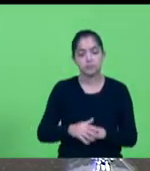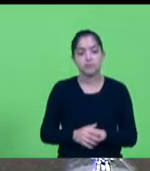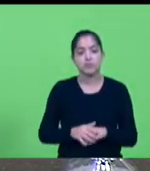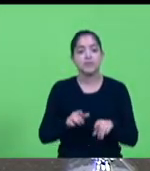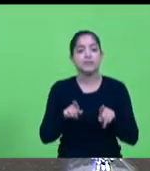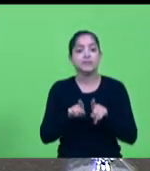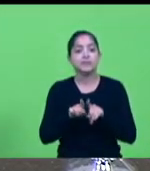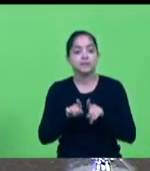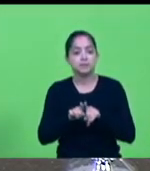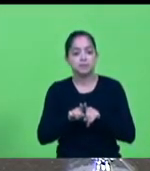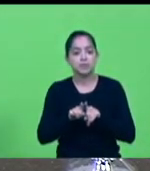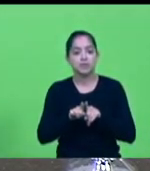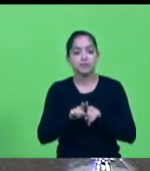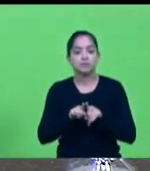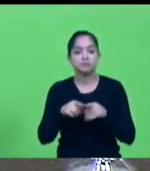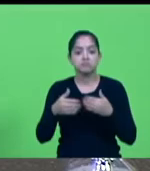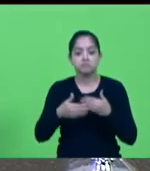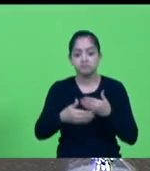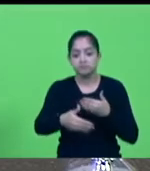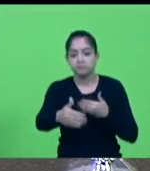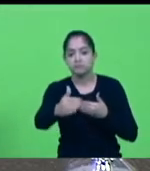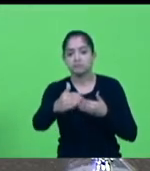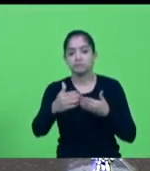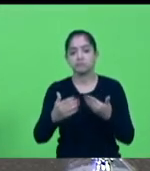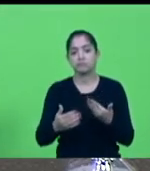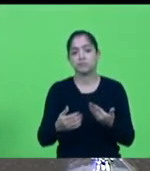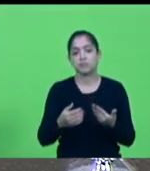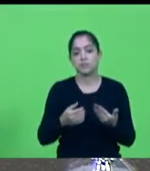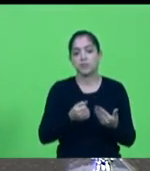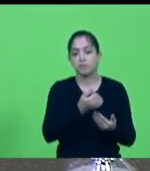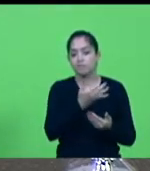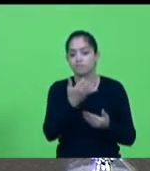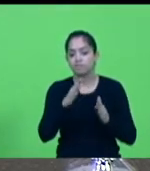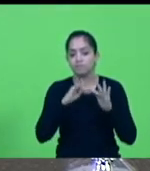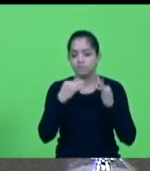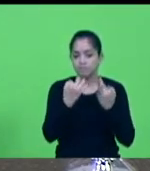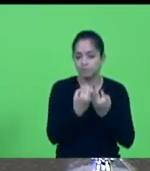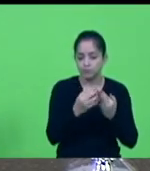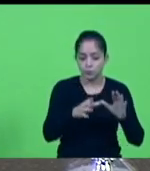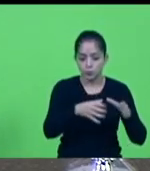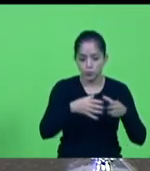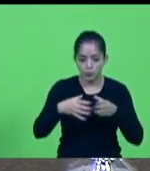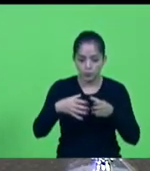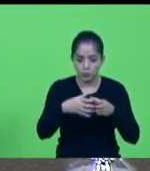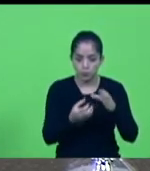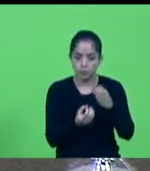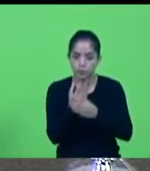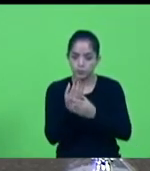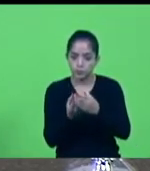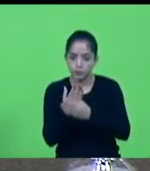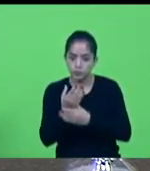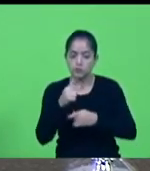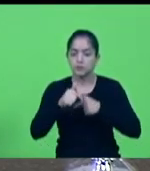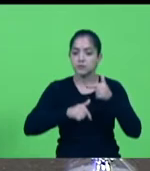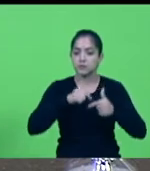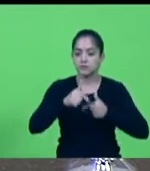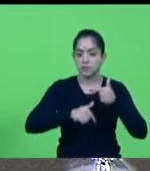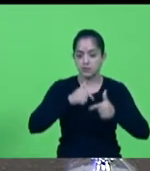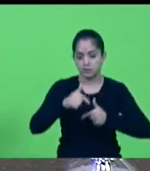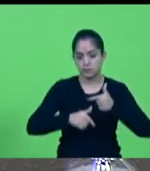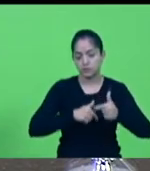lançar à própria sorte milhares de famílias de pequenos produtores e trabalhadores